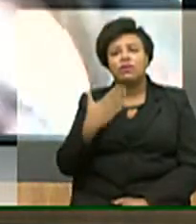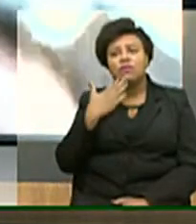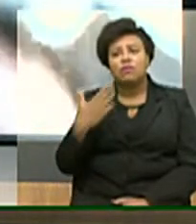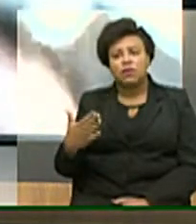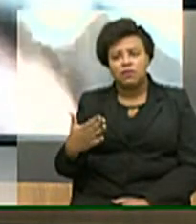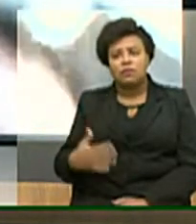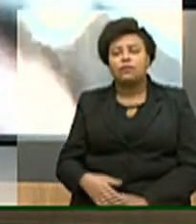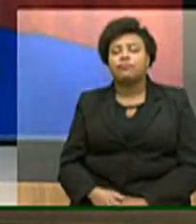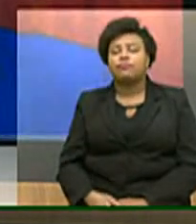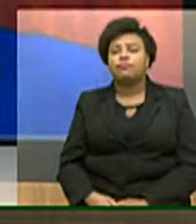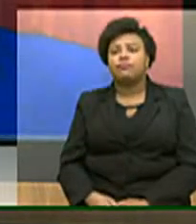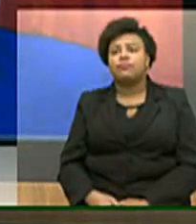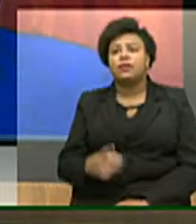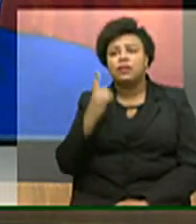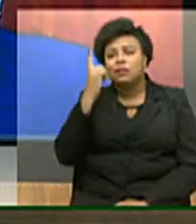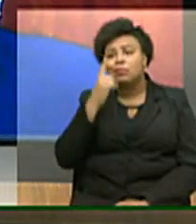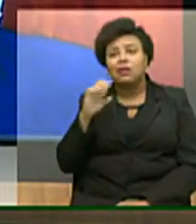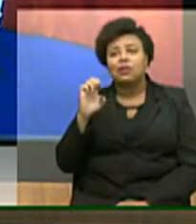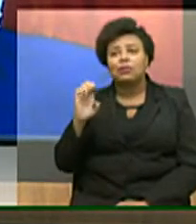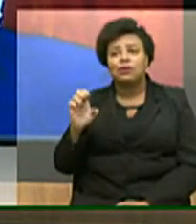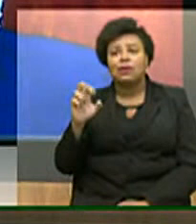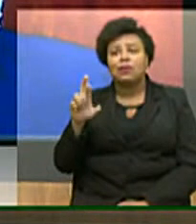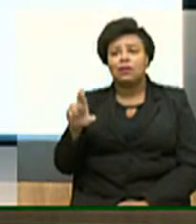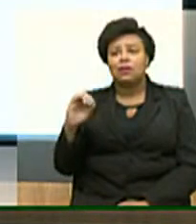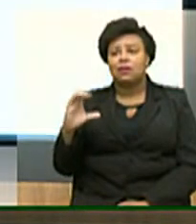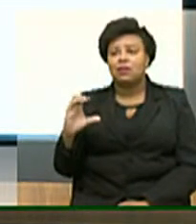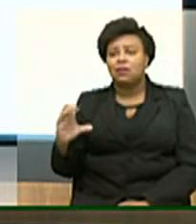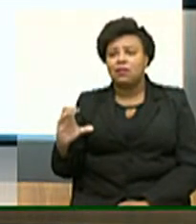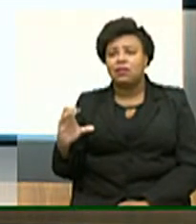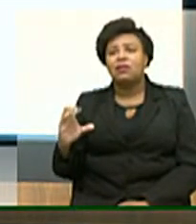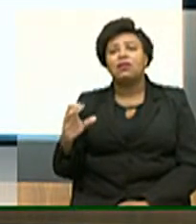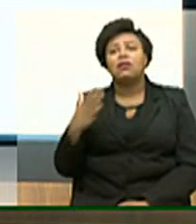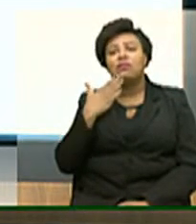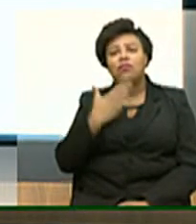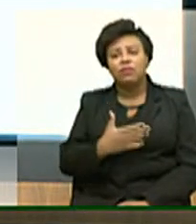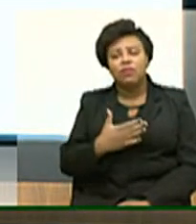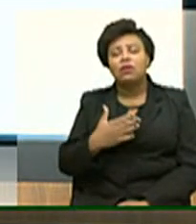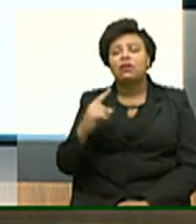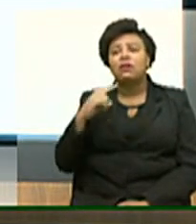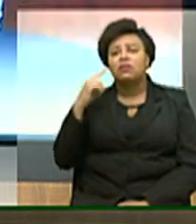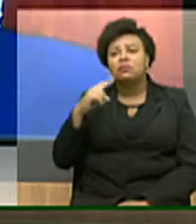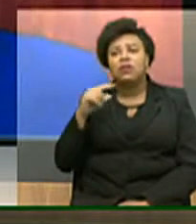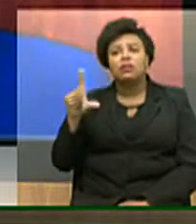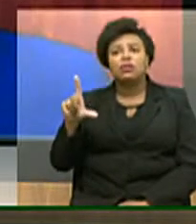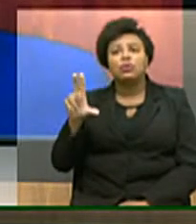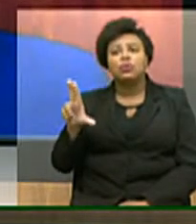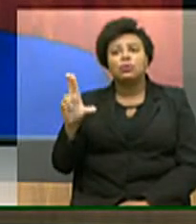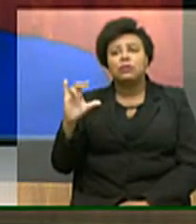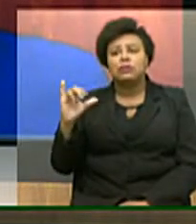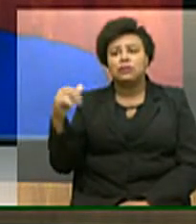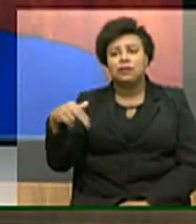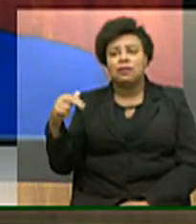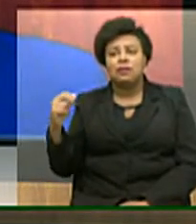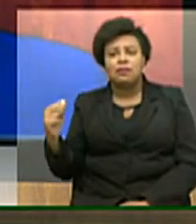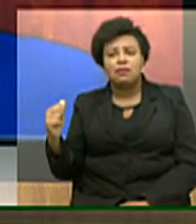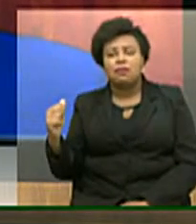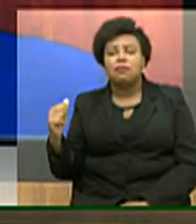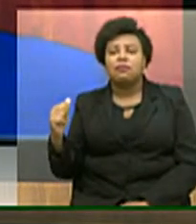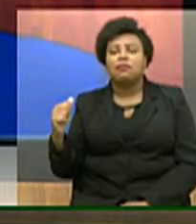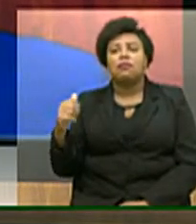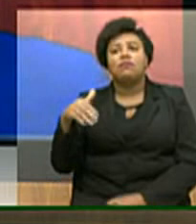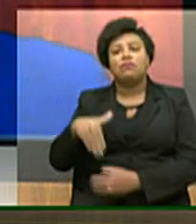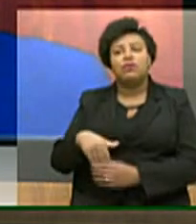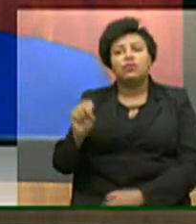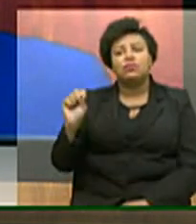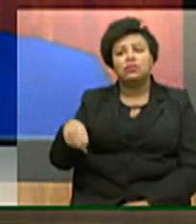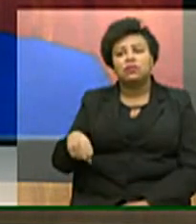Favorável, presidente. Deputado Eric Lins. Favorável. Deputado Luciana Genro. Voto